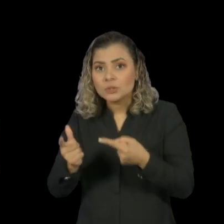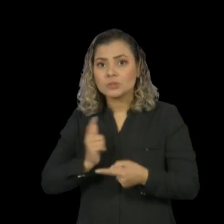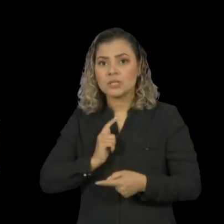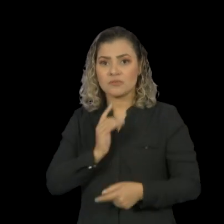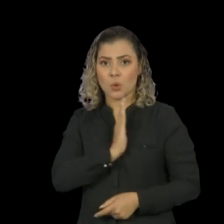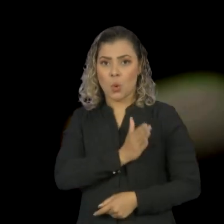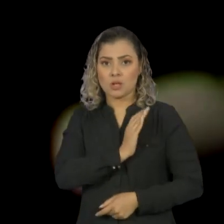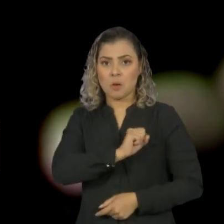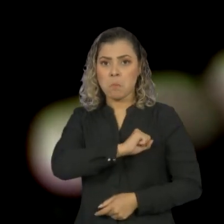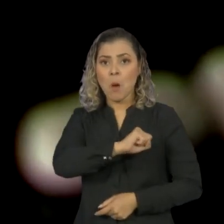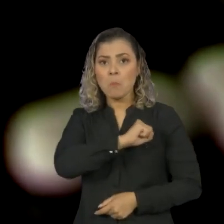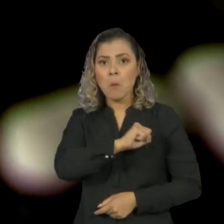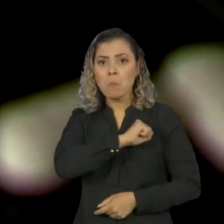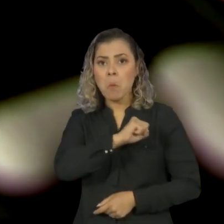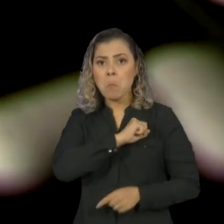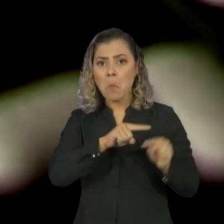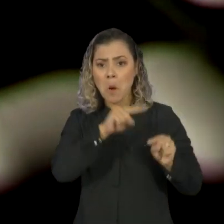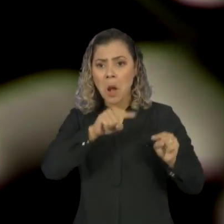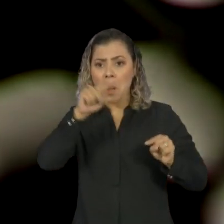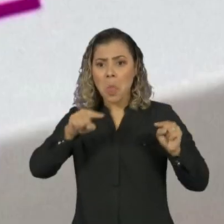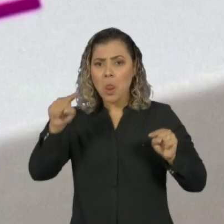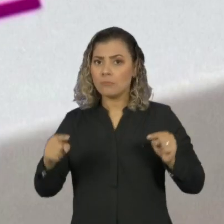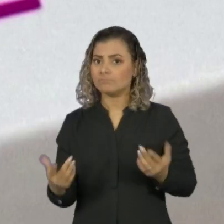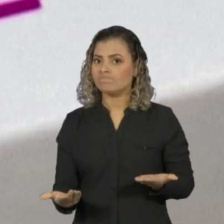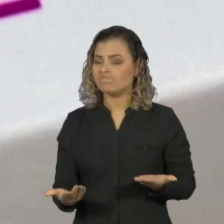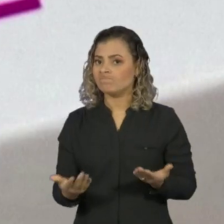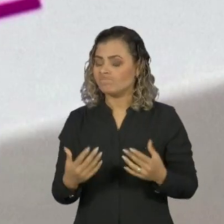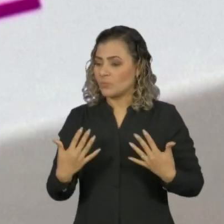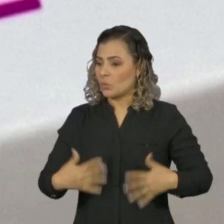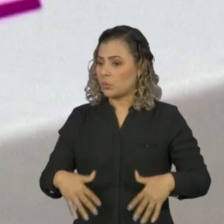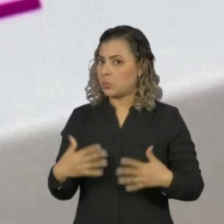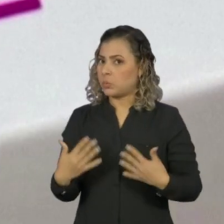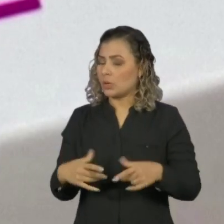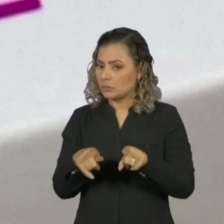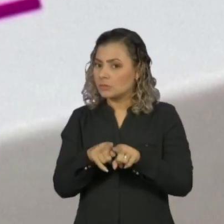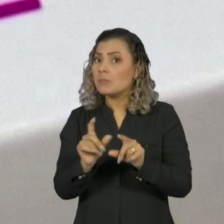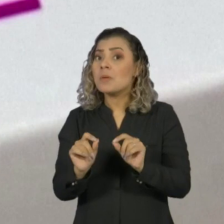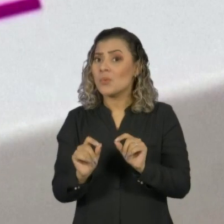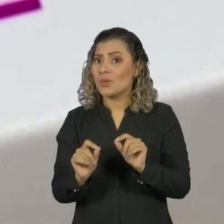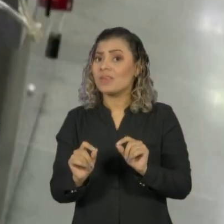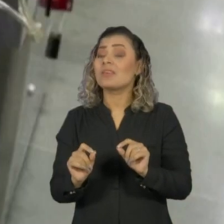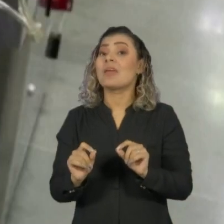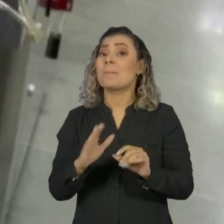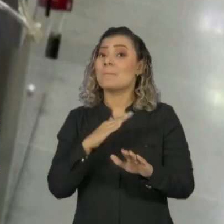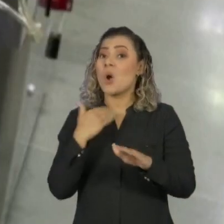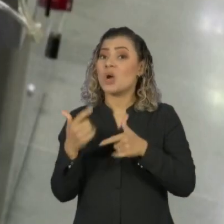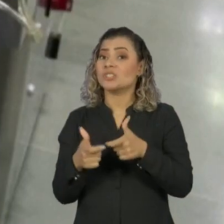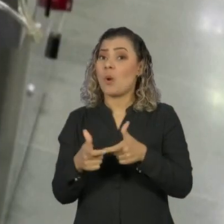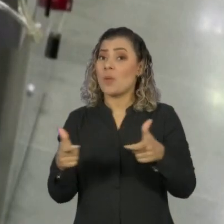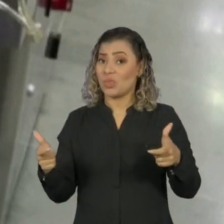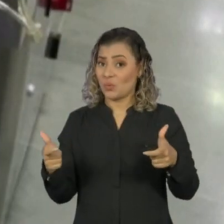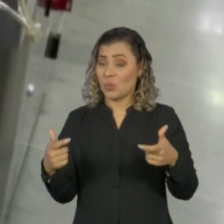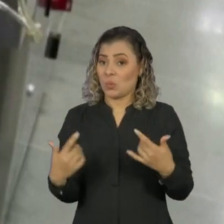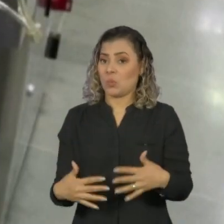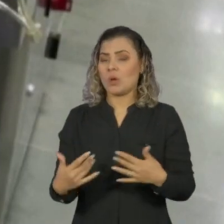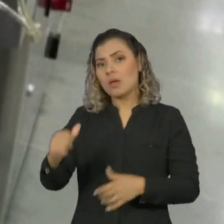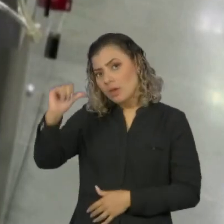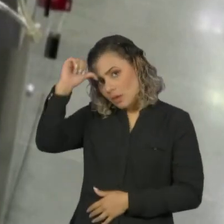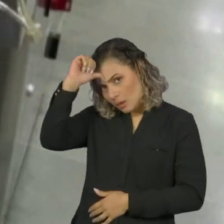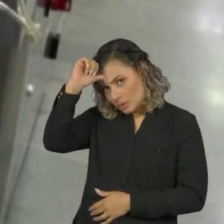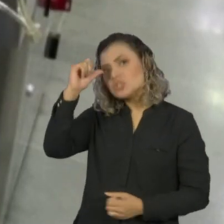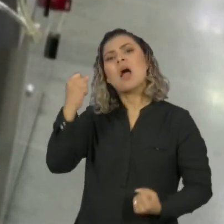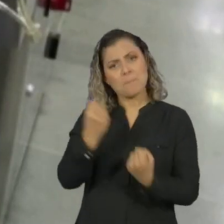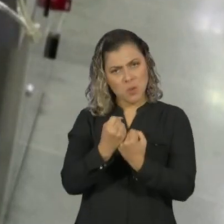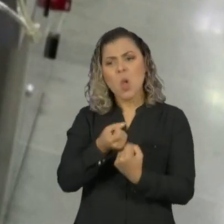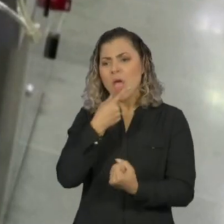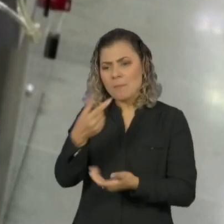batimentos cardíacos elevados e irregulares, além de aumentarem as taxas de mortalidade. Já a Índia apoiou o